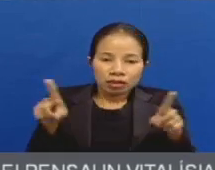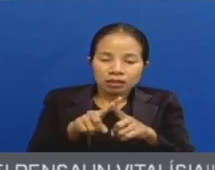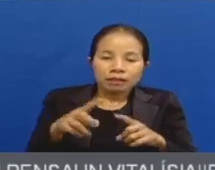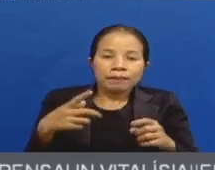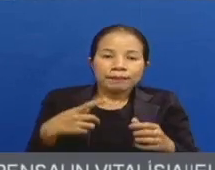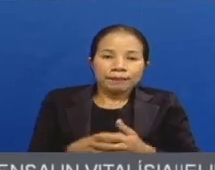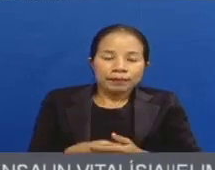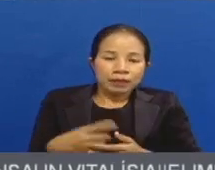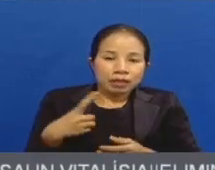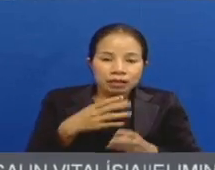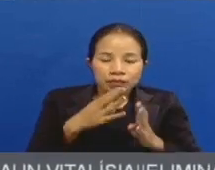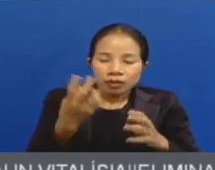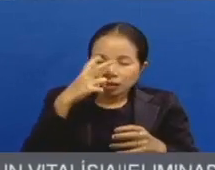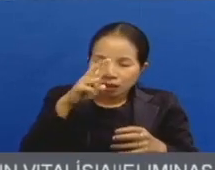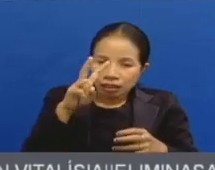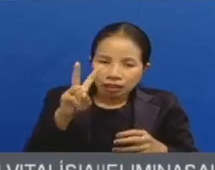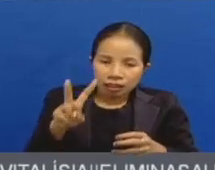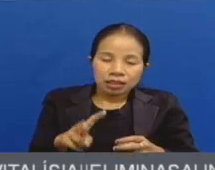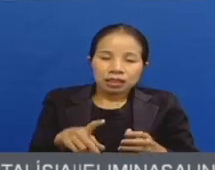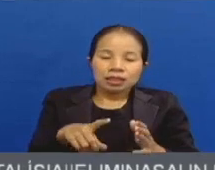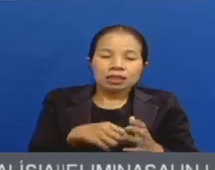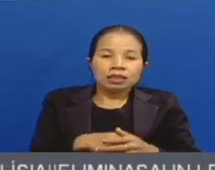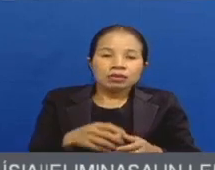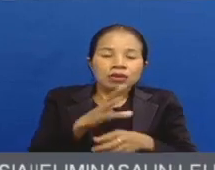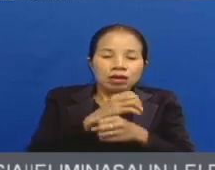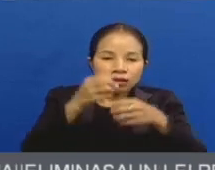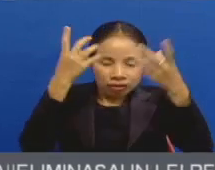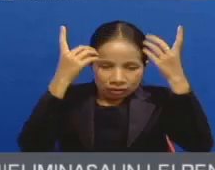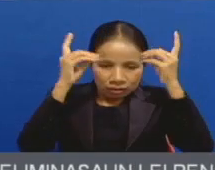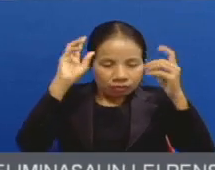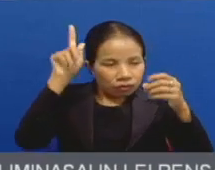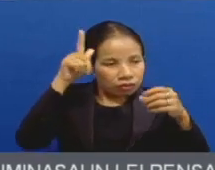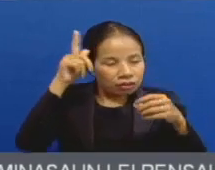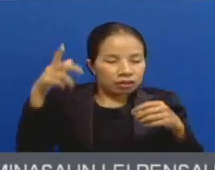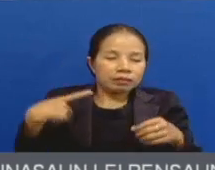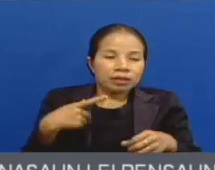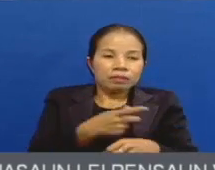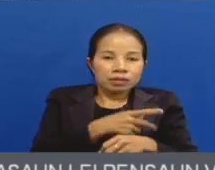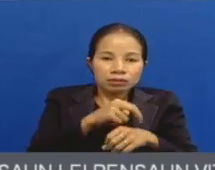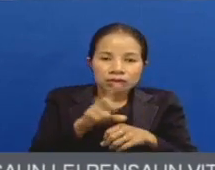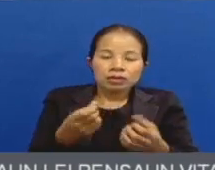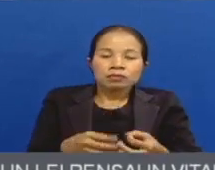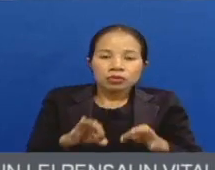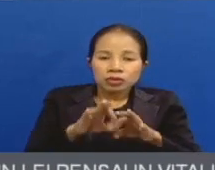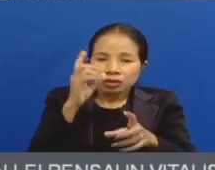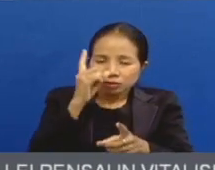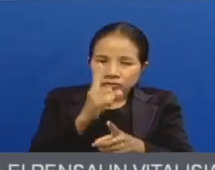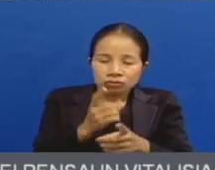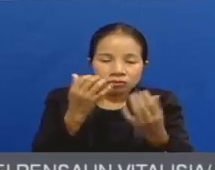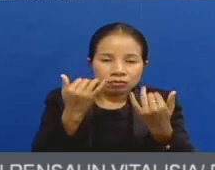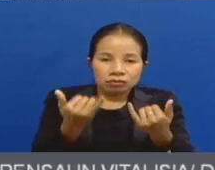legislador, no dar fiscalizador, no nemos a decisão político se é Parlamento Nacional, importante teves